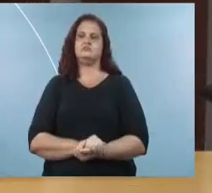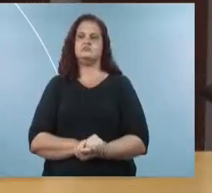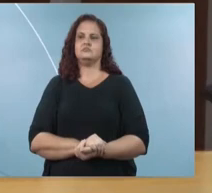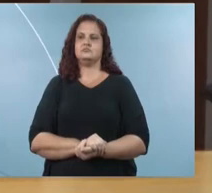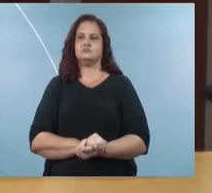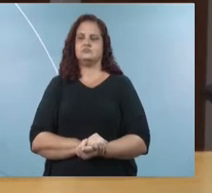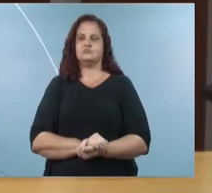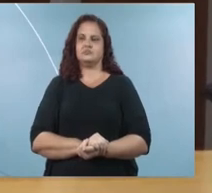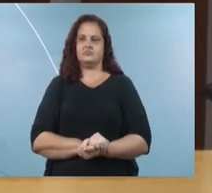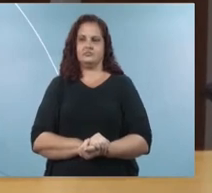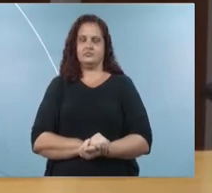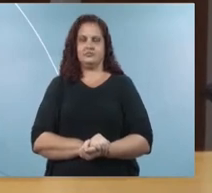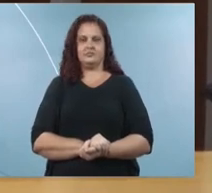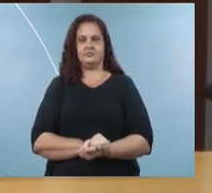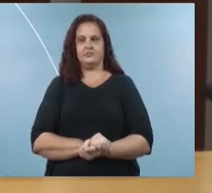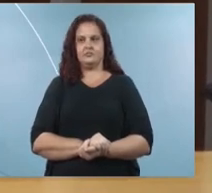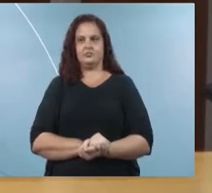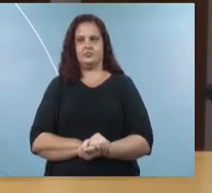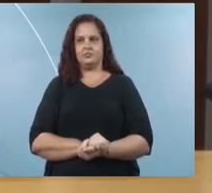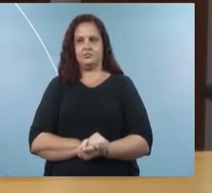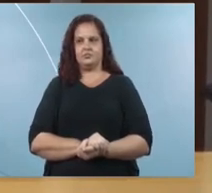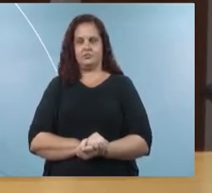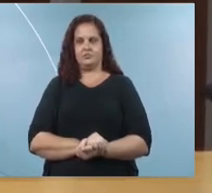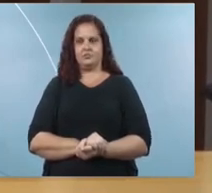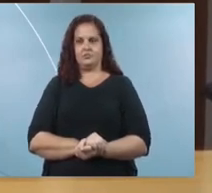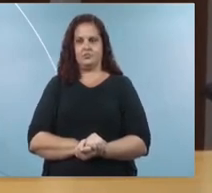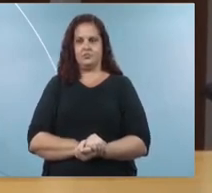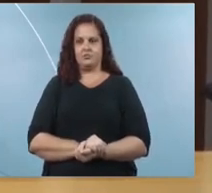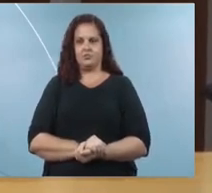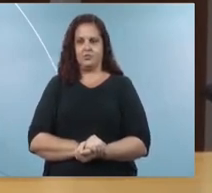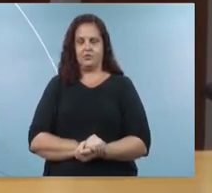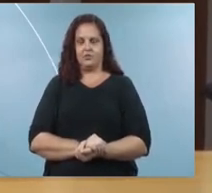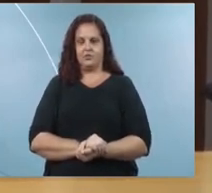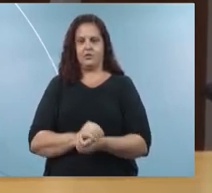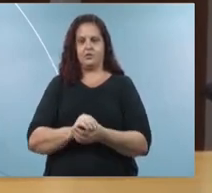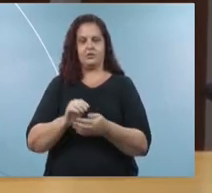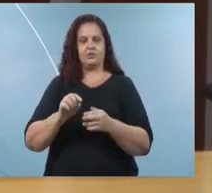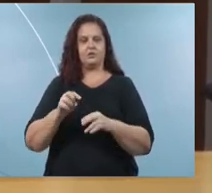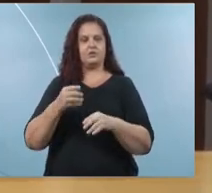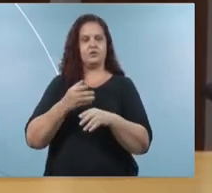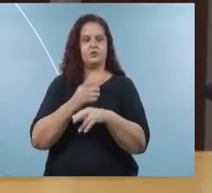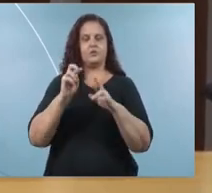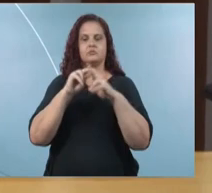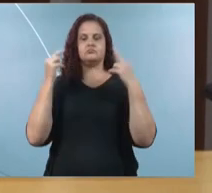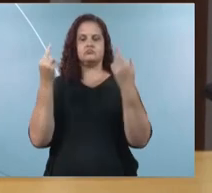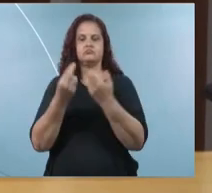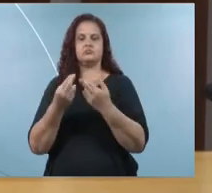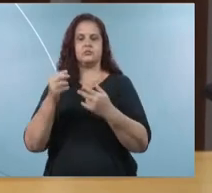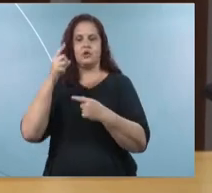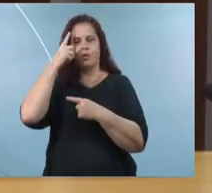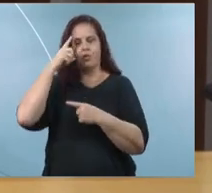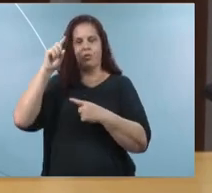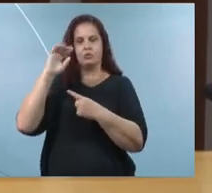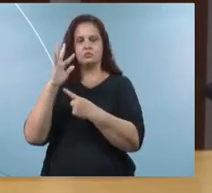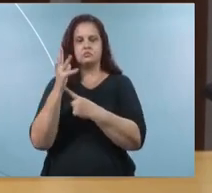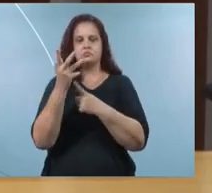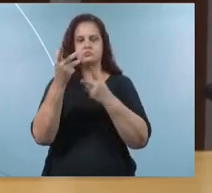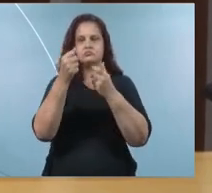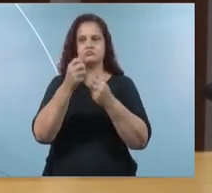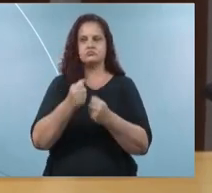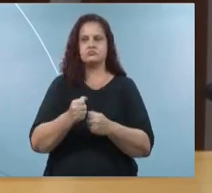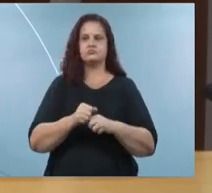fez parte aqui tanto da sessão, em homenagem ao Dia do Artesão, como conduziu aqui